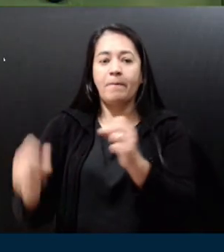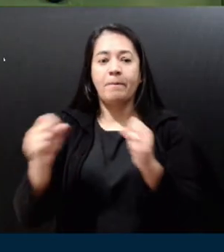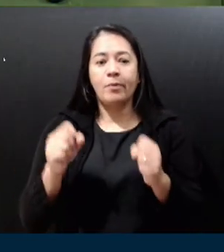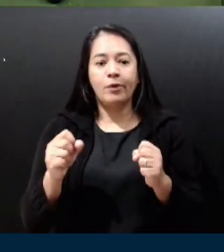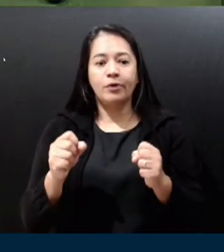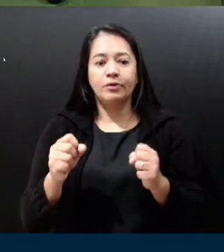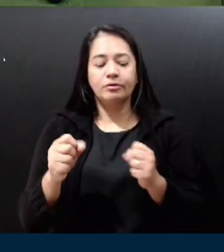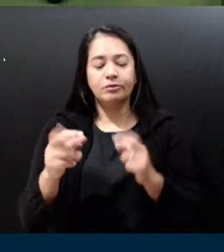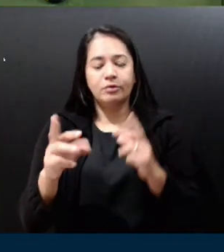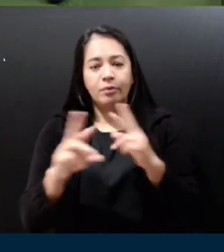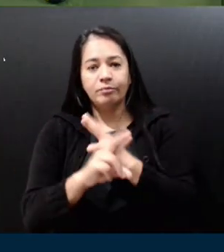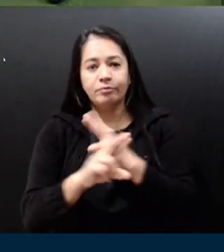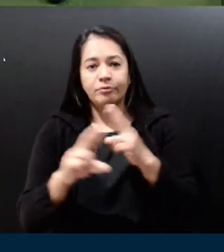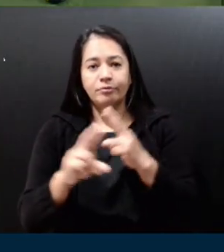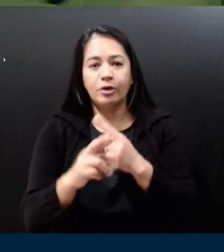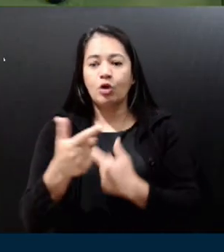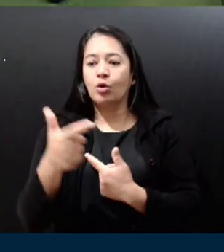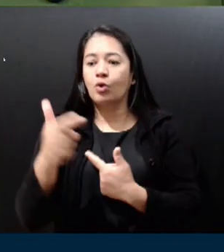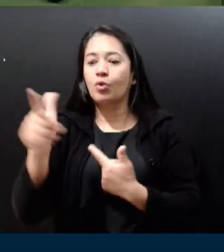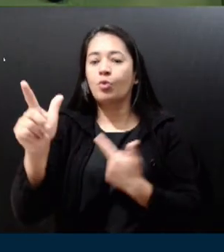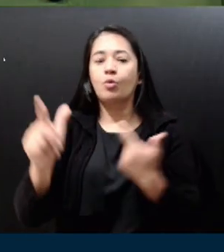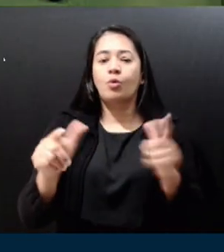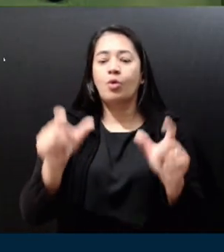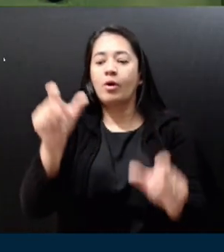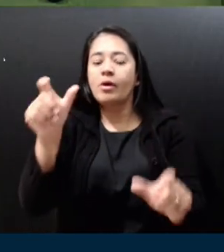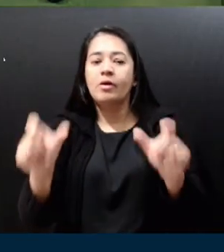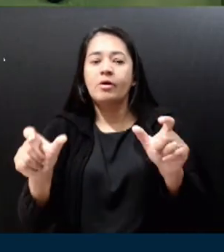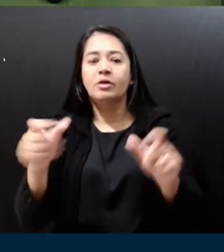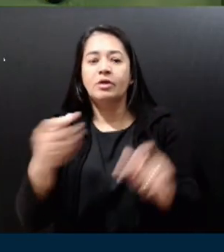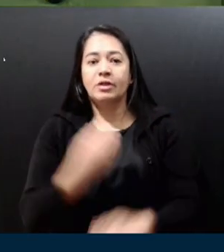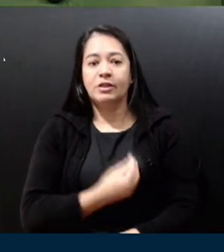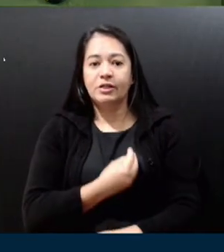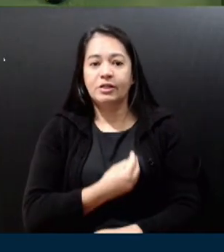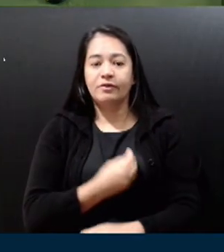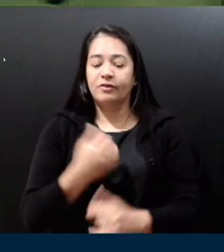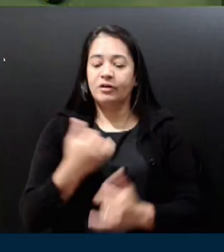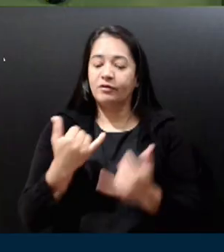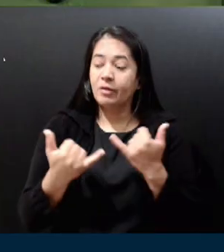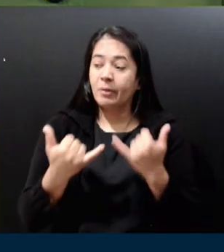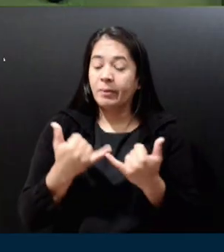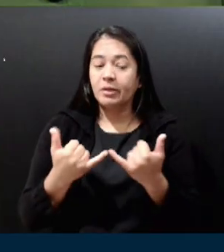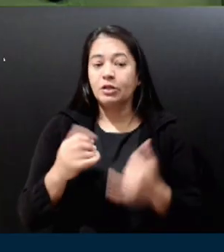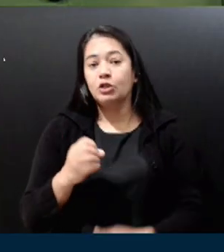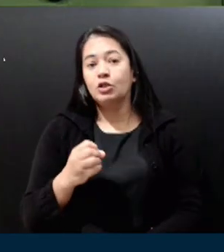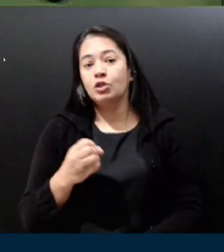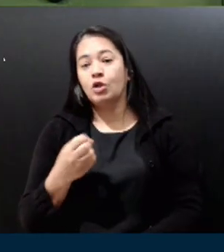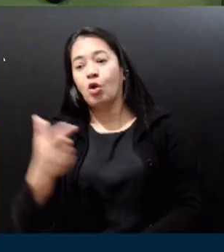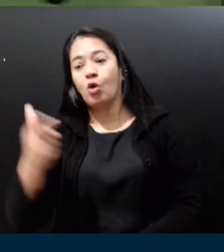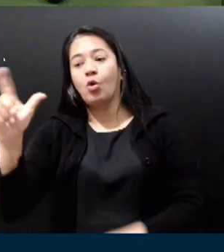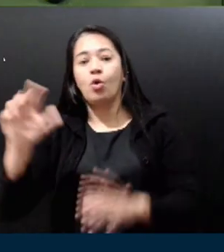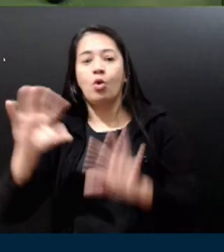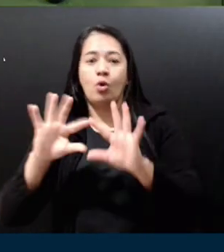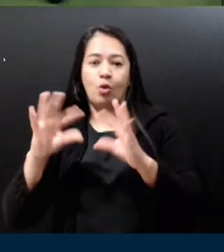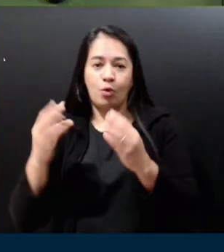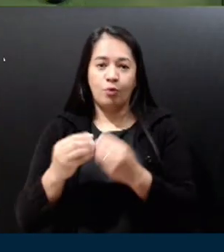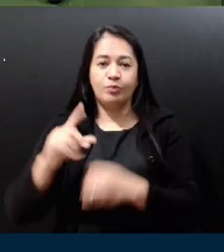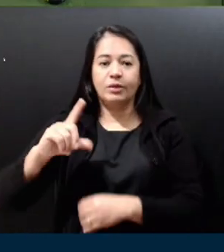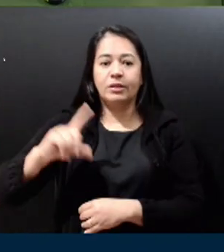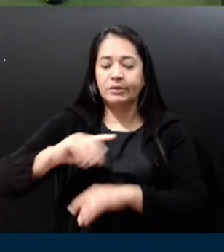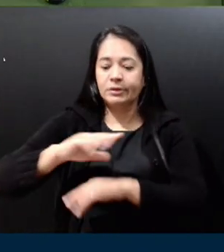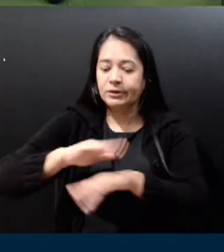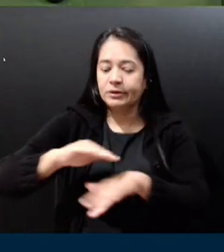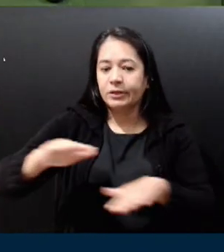com pessoas que vivem coisas parecidas, outras famílias que têm crianças, outros